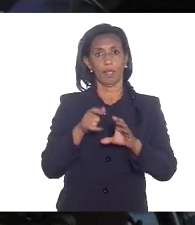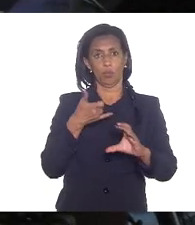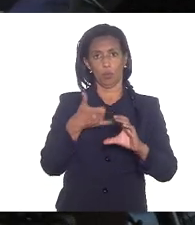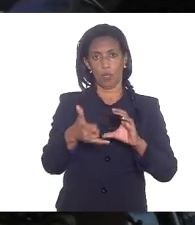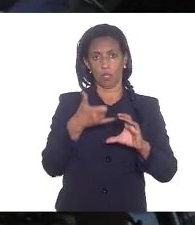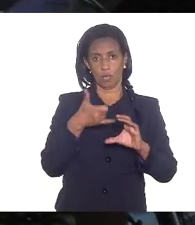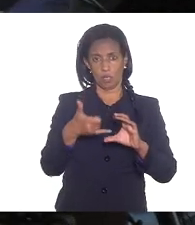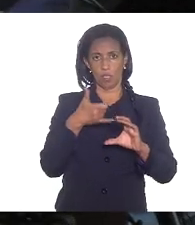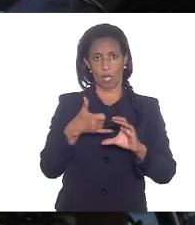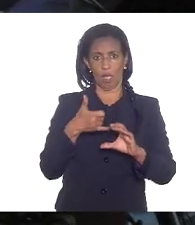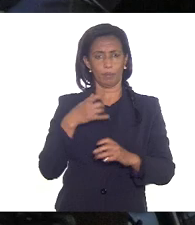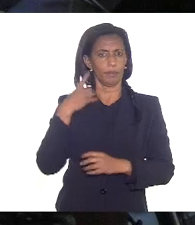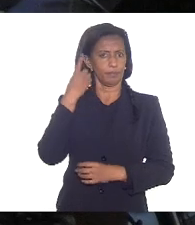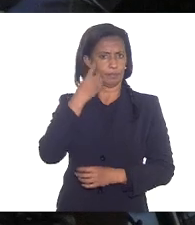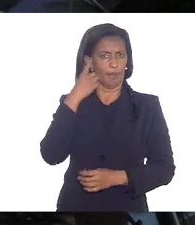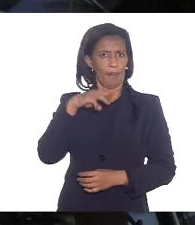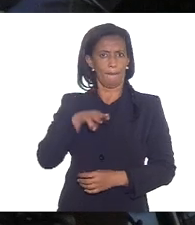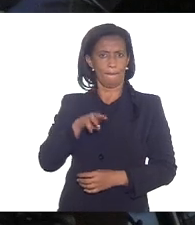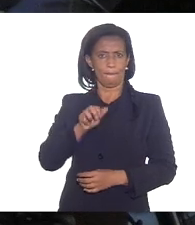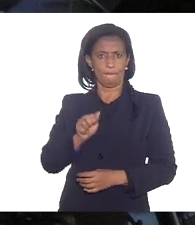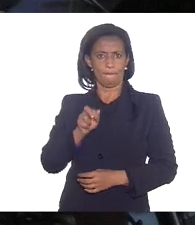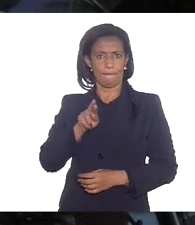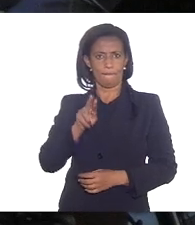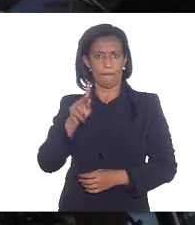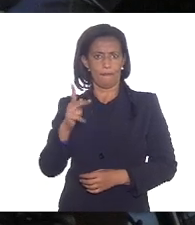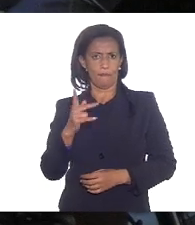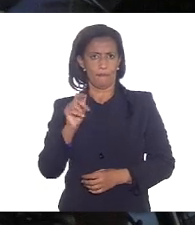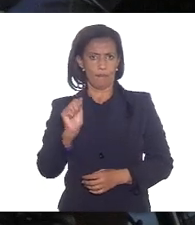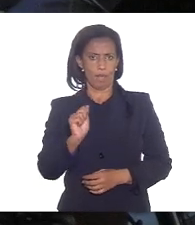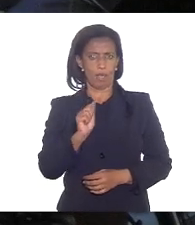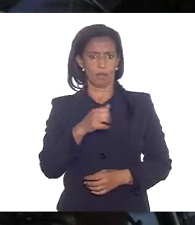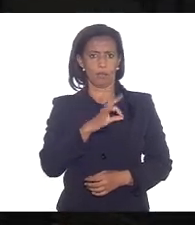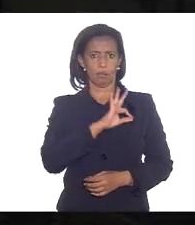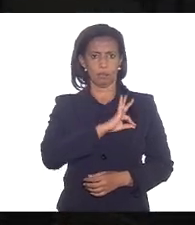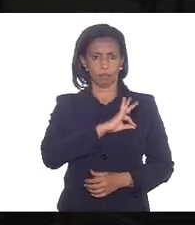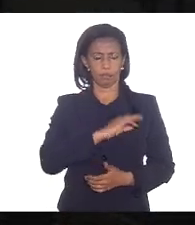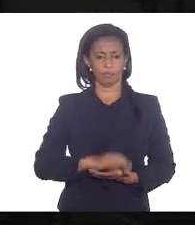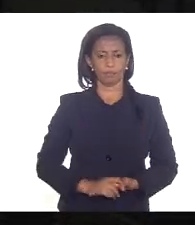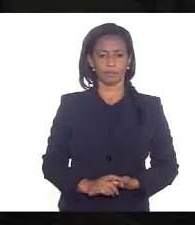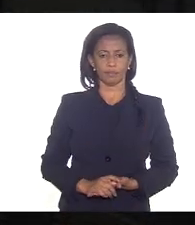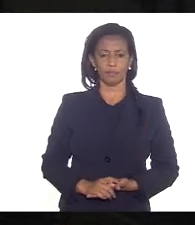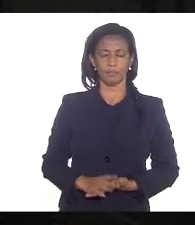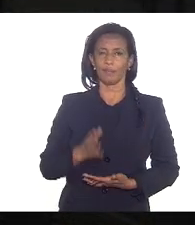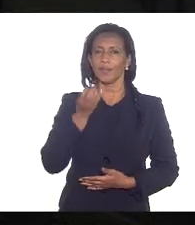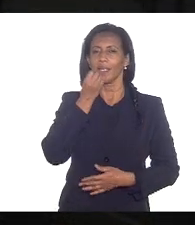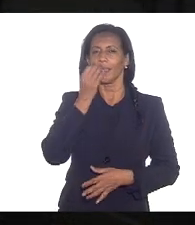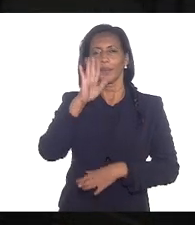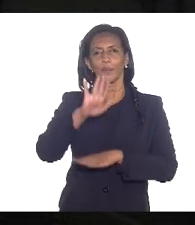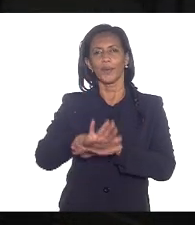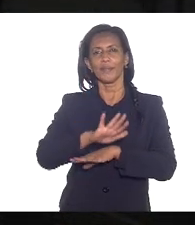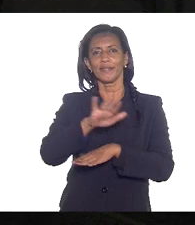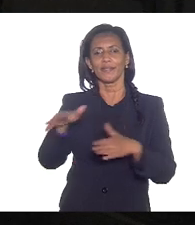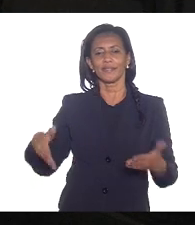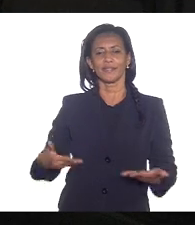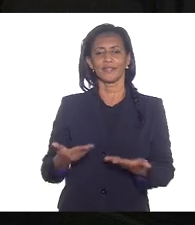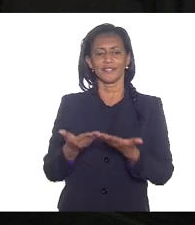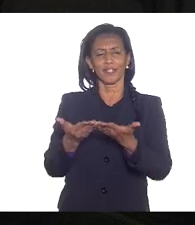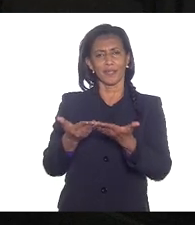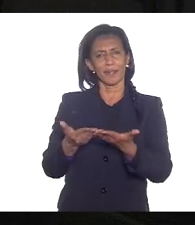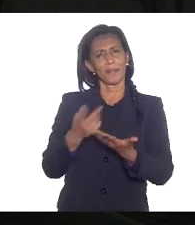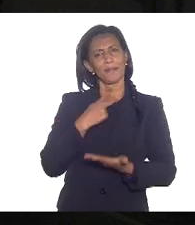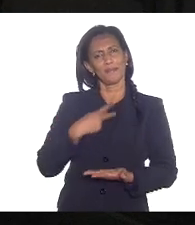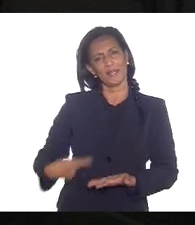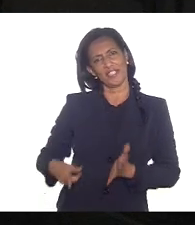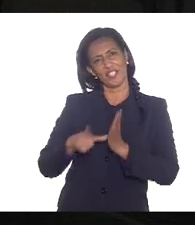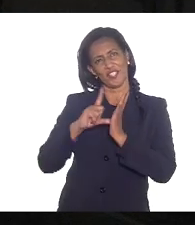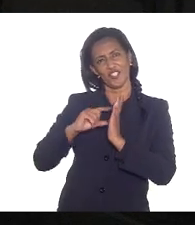no grupo Tá bom deputada Marta por favor depois Oi boa tarde a todas e todos Presidente antes